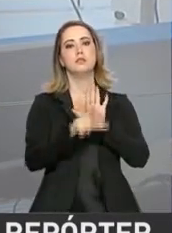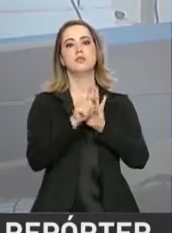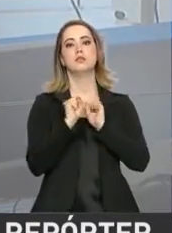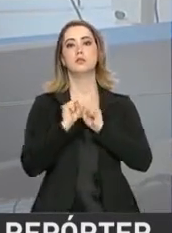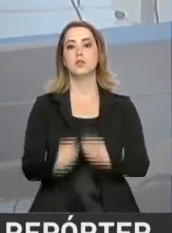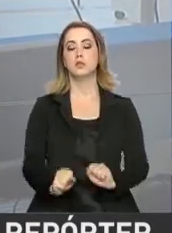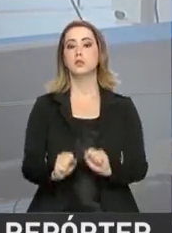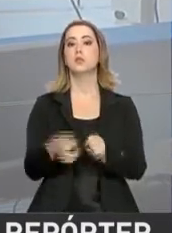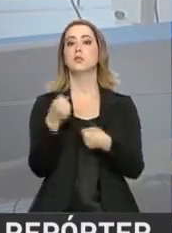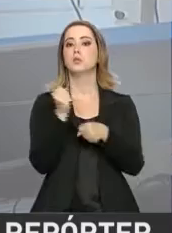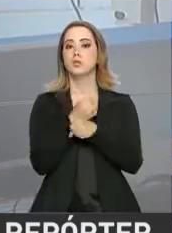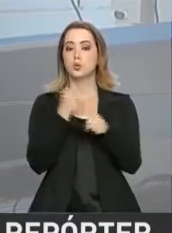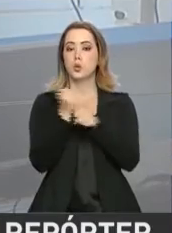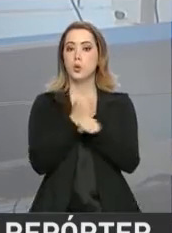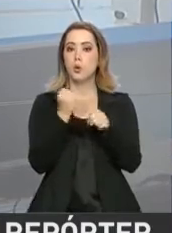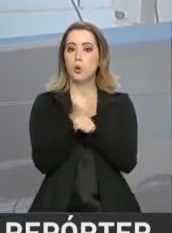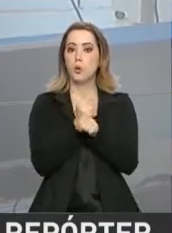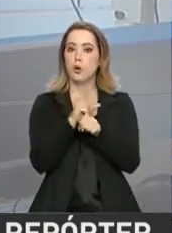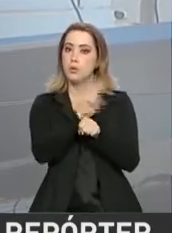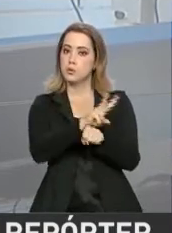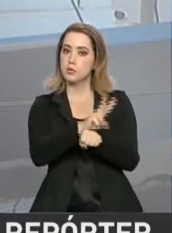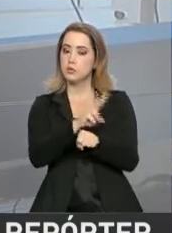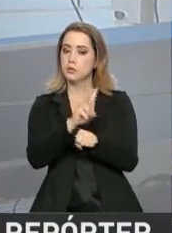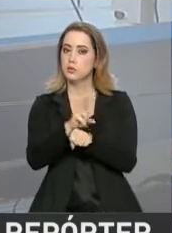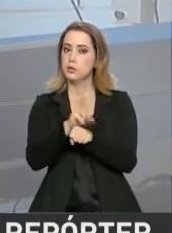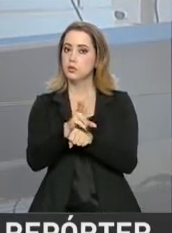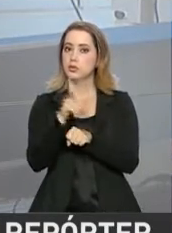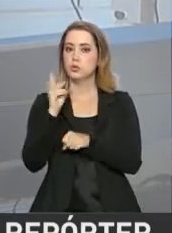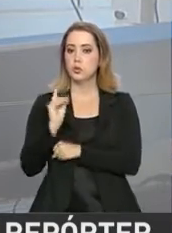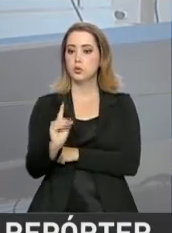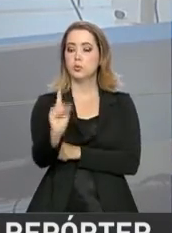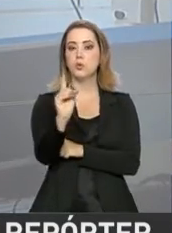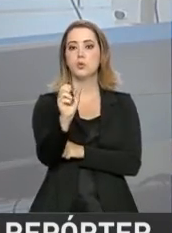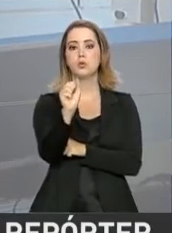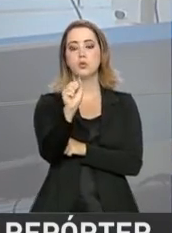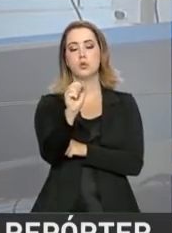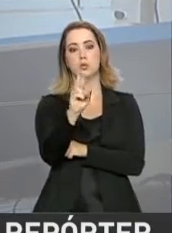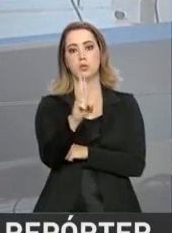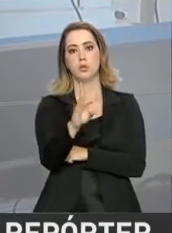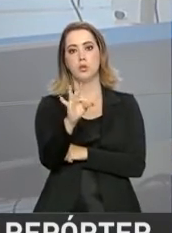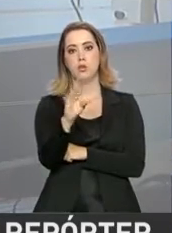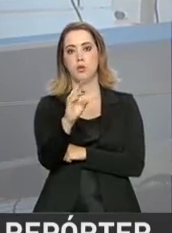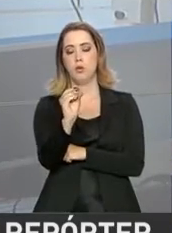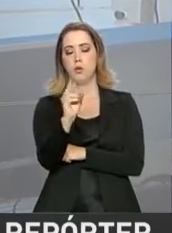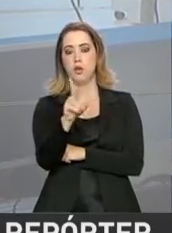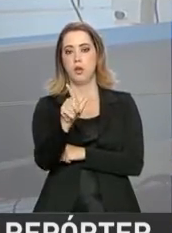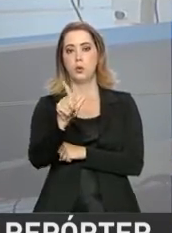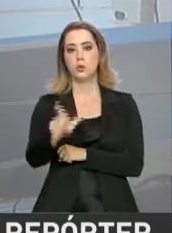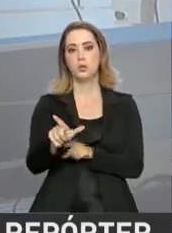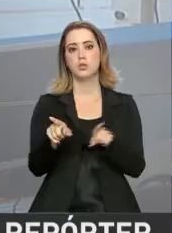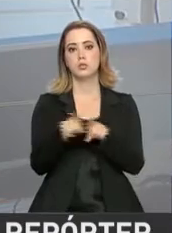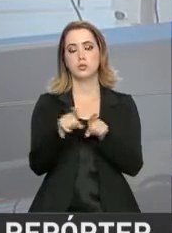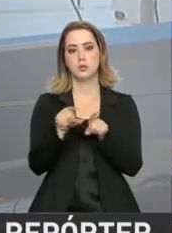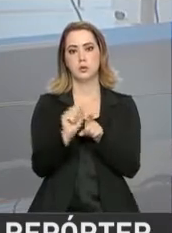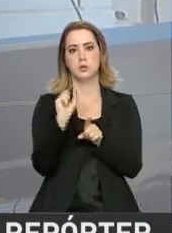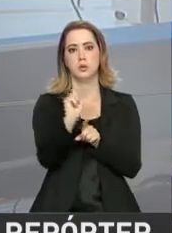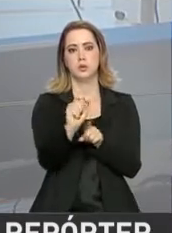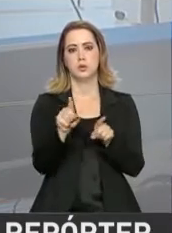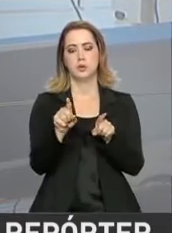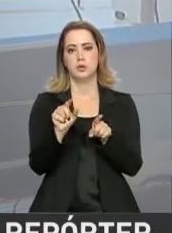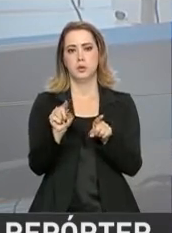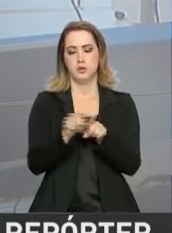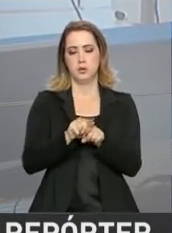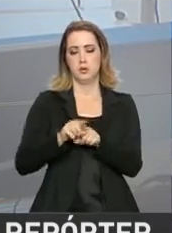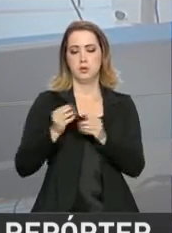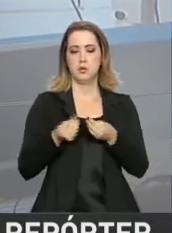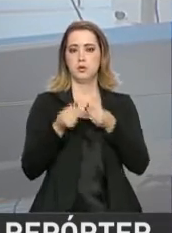obras protegidas por direito autoral sejam reproduzidas e distribuídas em formatos acessíveis, como o braille e o audiolivro. É o que prevê o